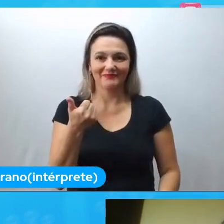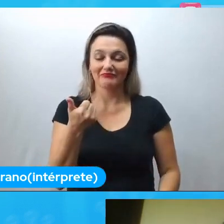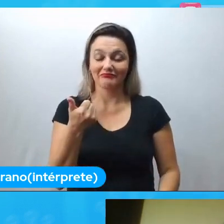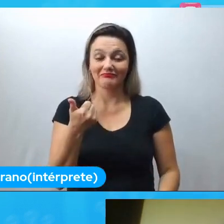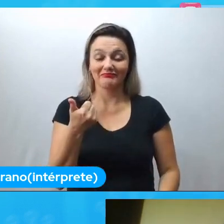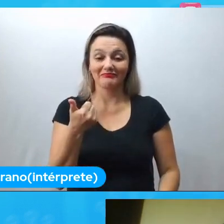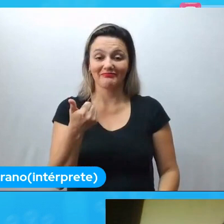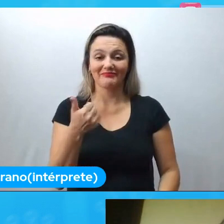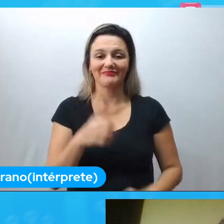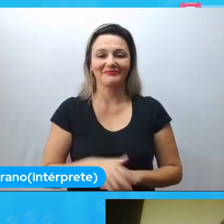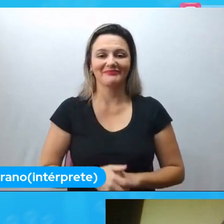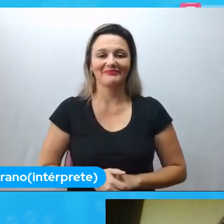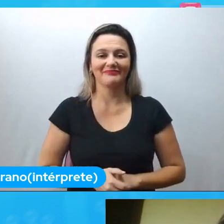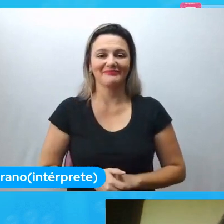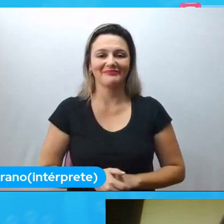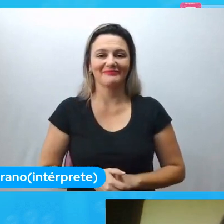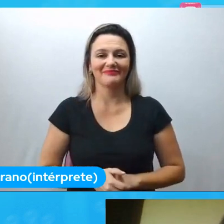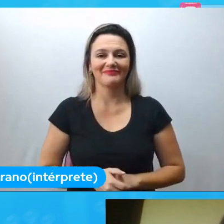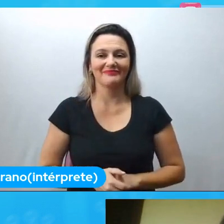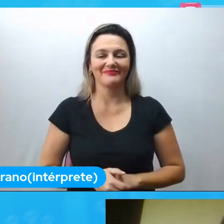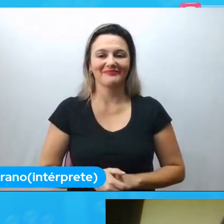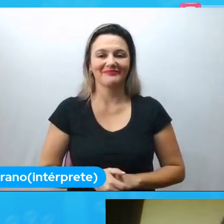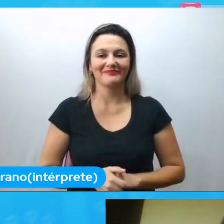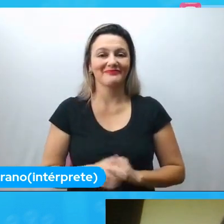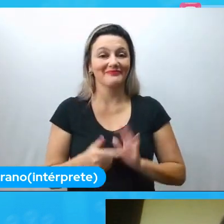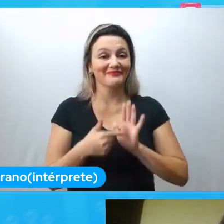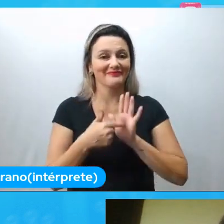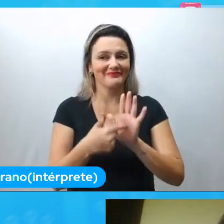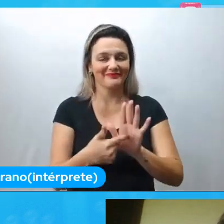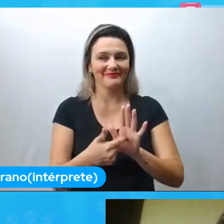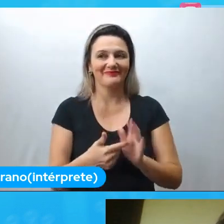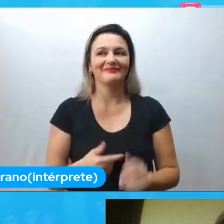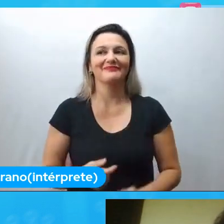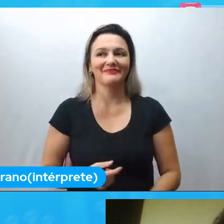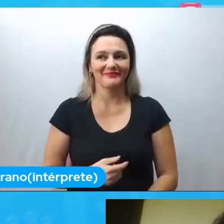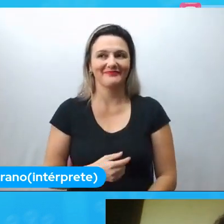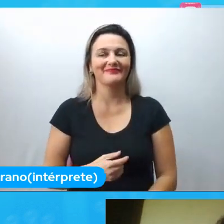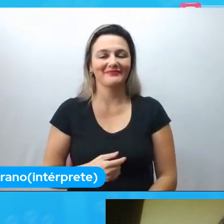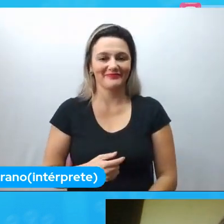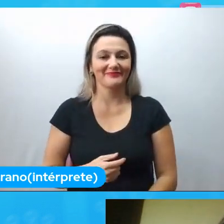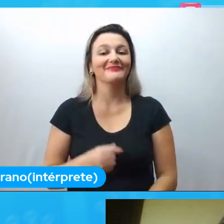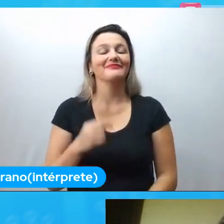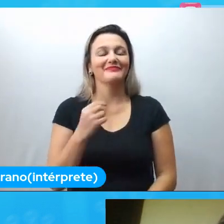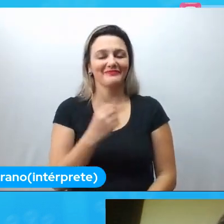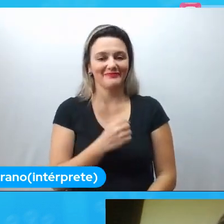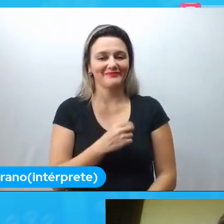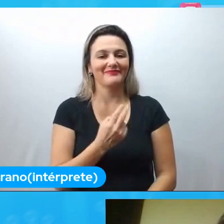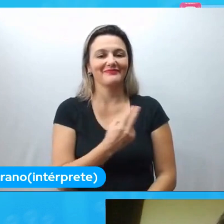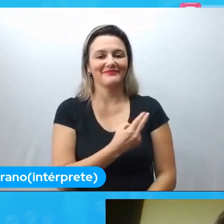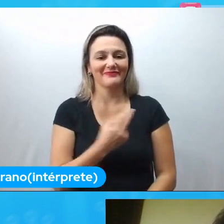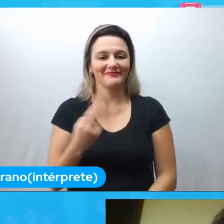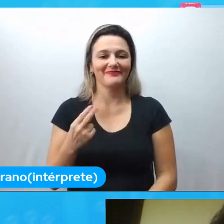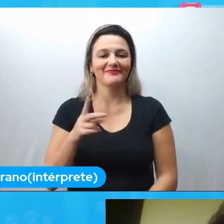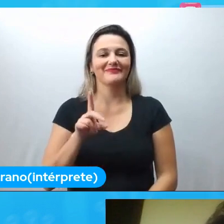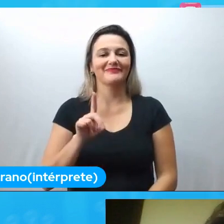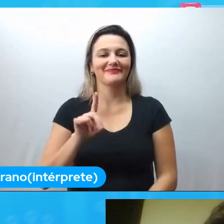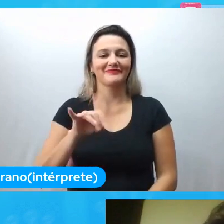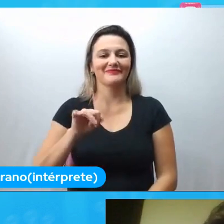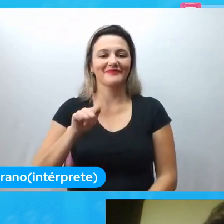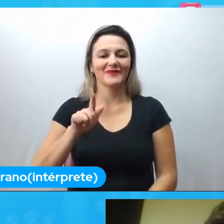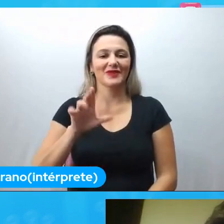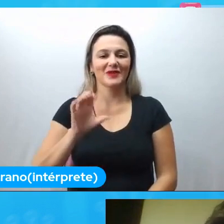Cão. Certo. Bom, meu nome é Diego. Para me encontrar, é Diego do Cão em qualquer